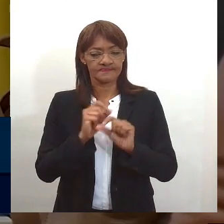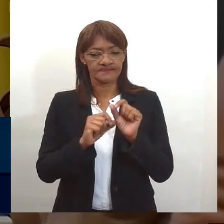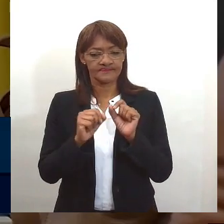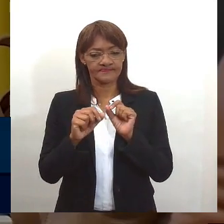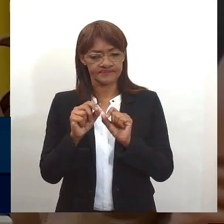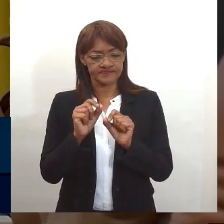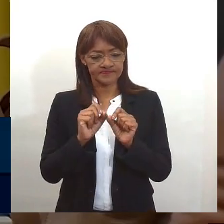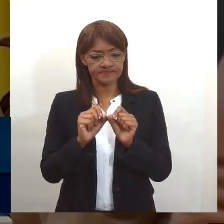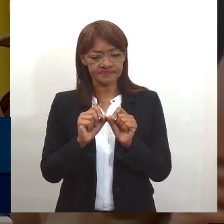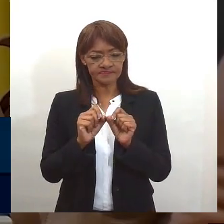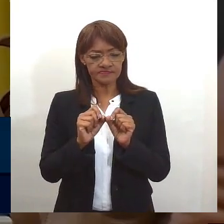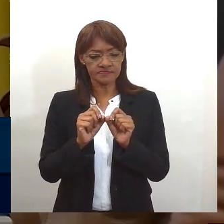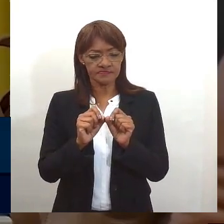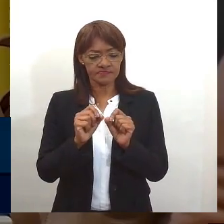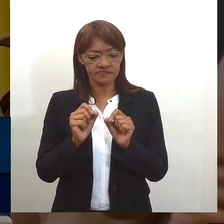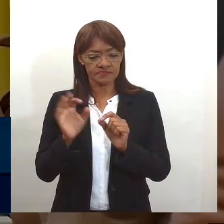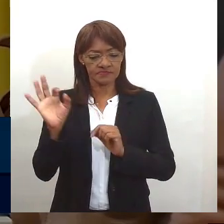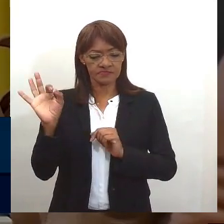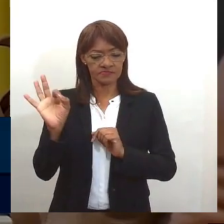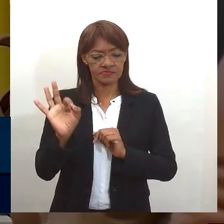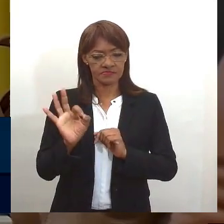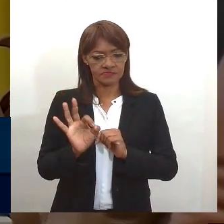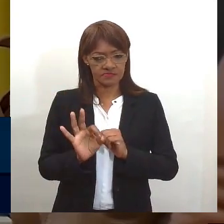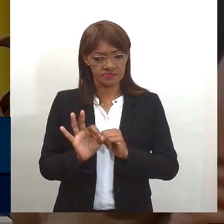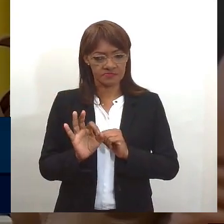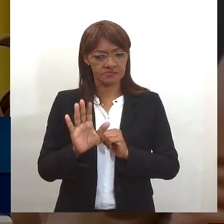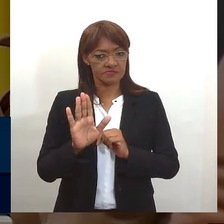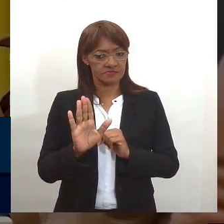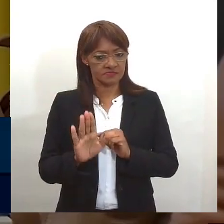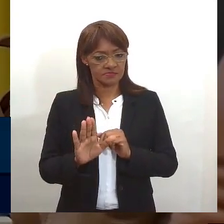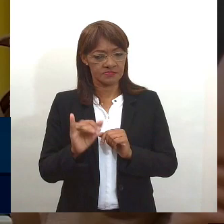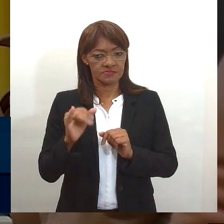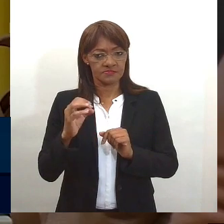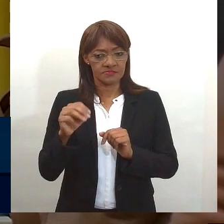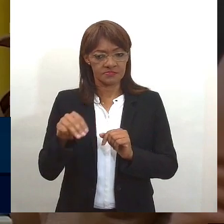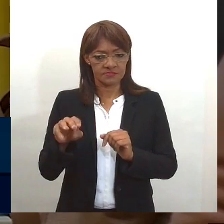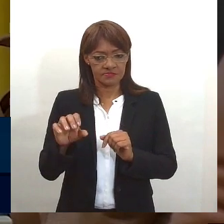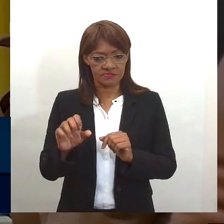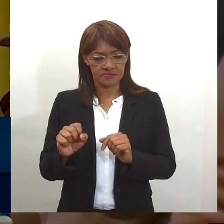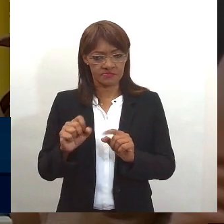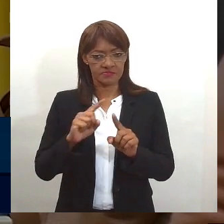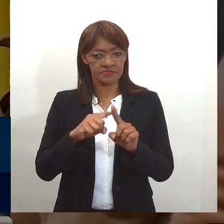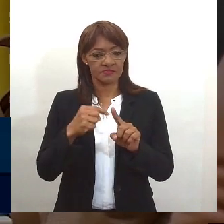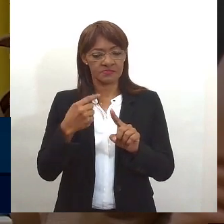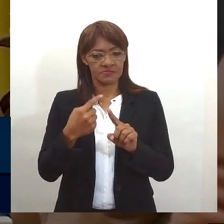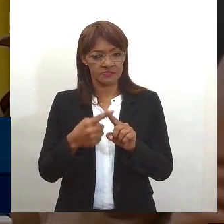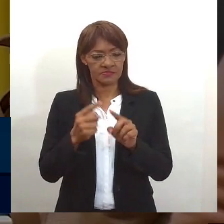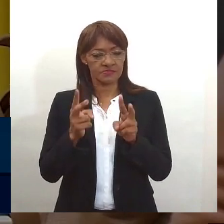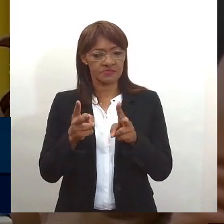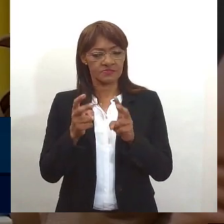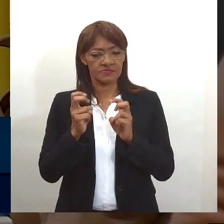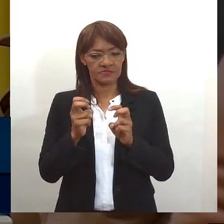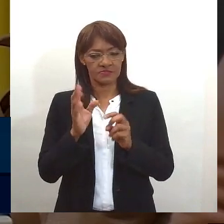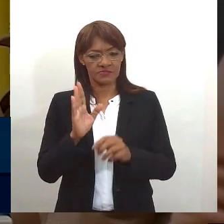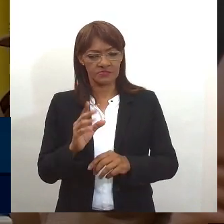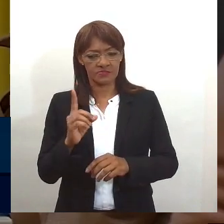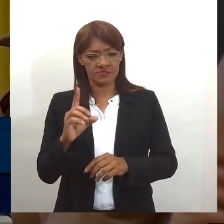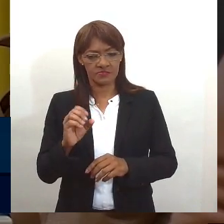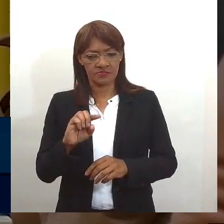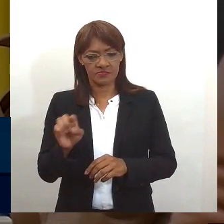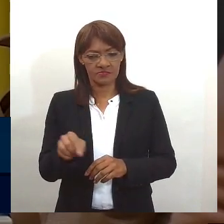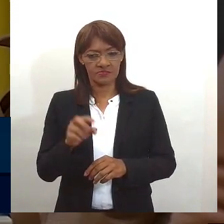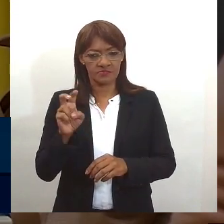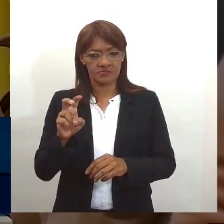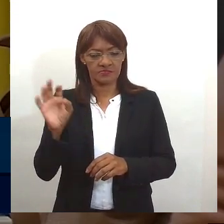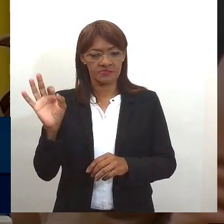ICMS, apesar do ICMS ter aumentado tanto, como a gente verificou, acho que foram 10,5% de aumento do ICMS em relação ao ano